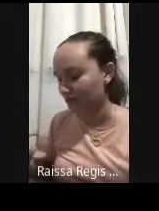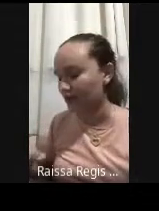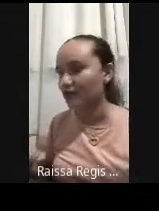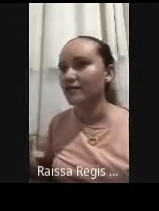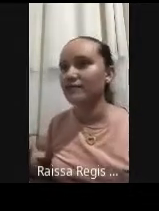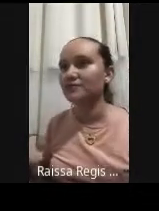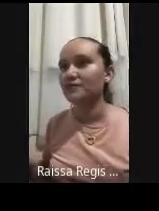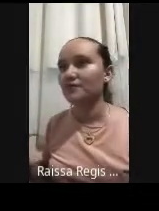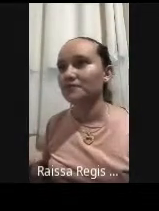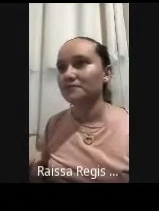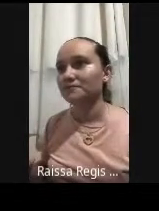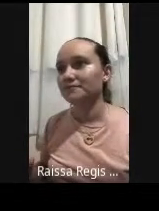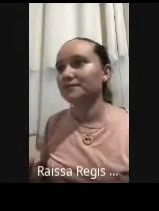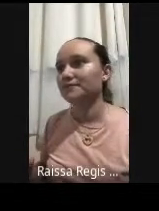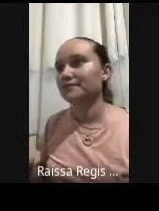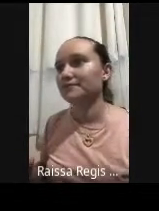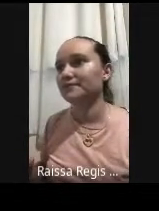depois.